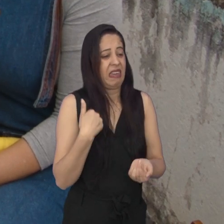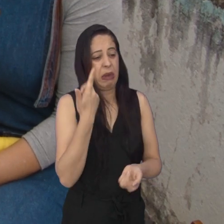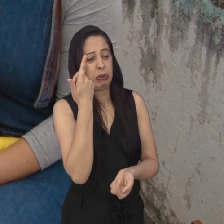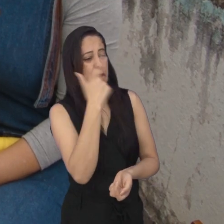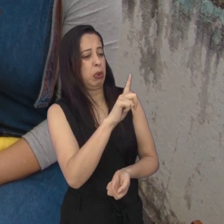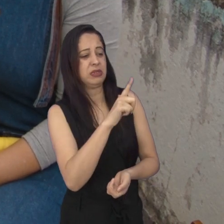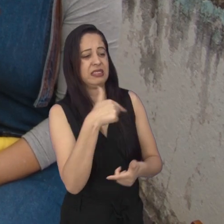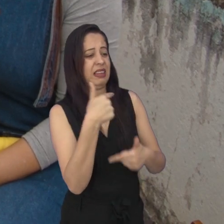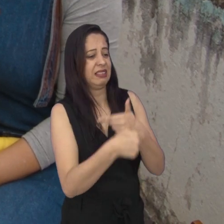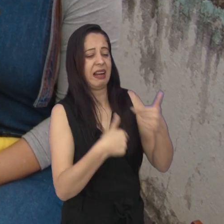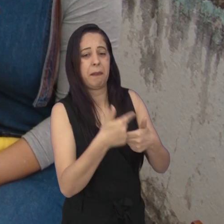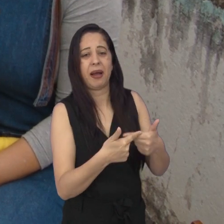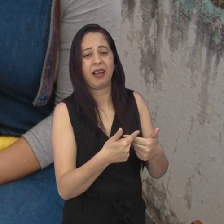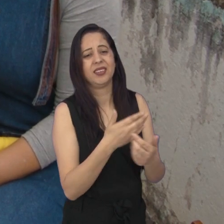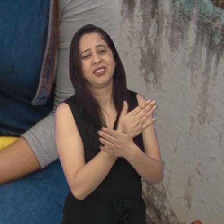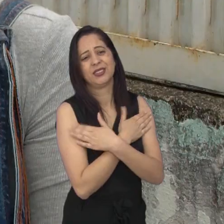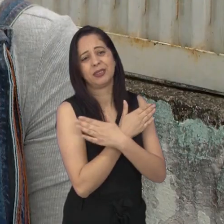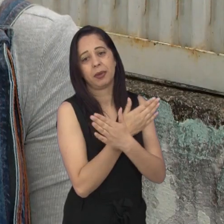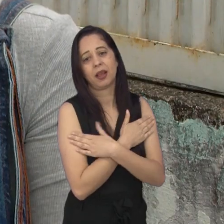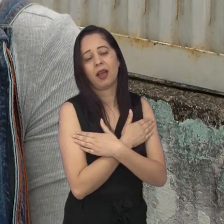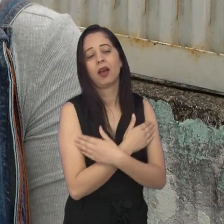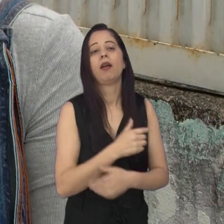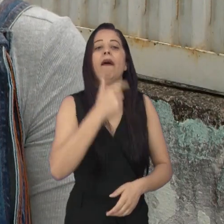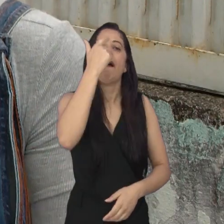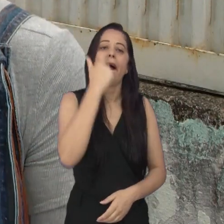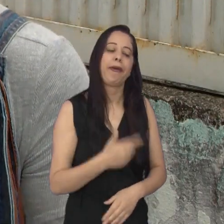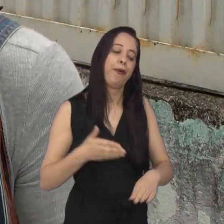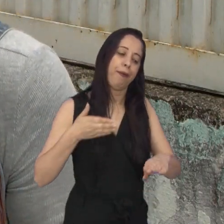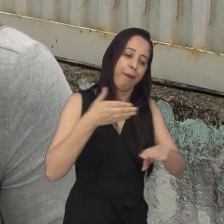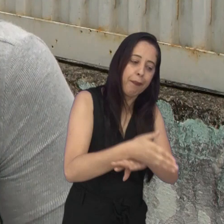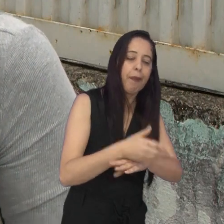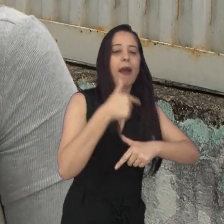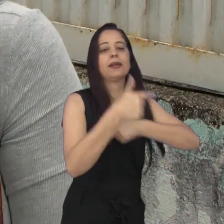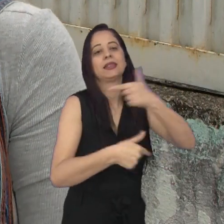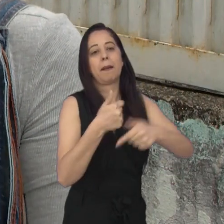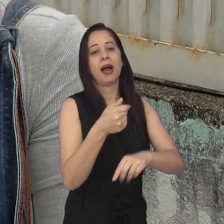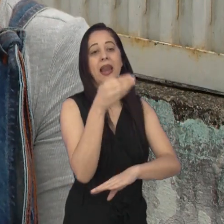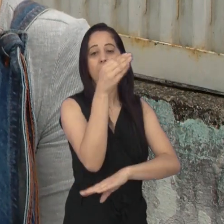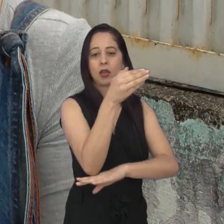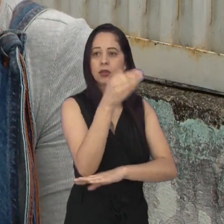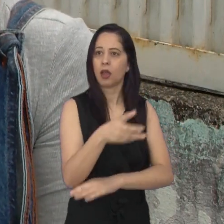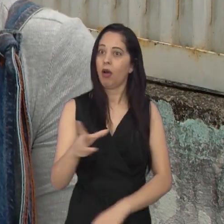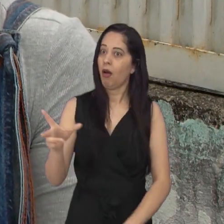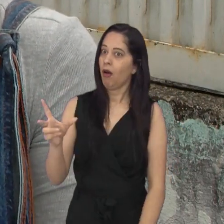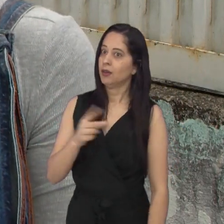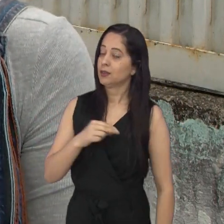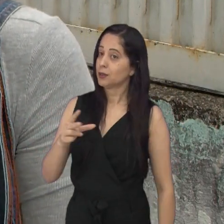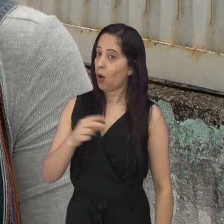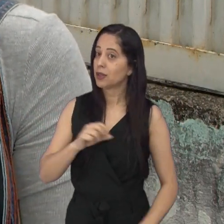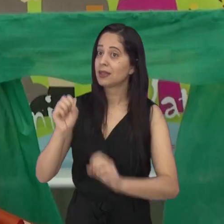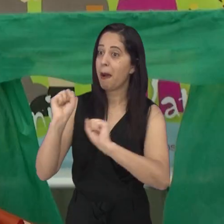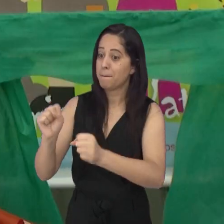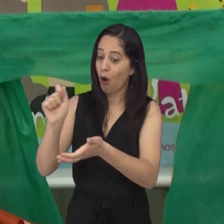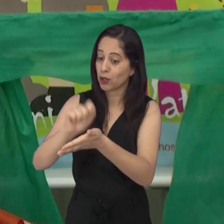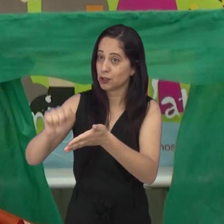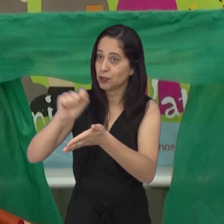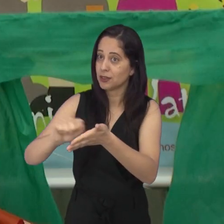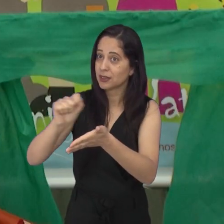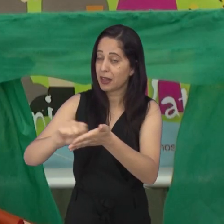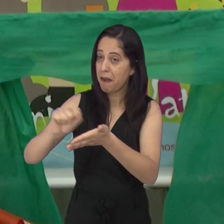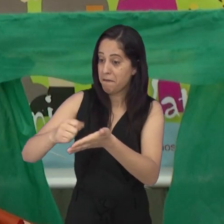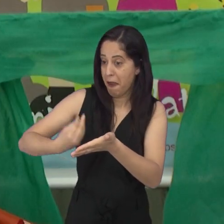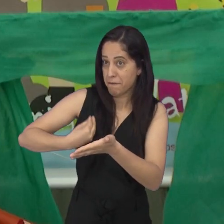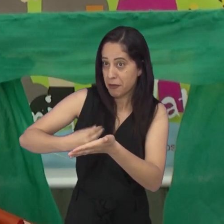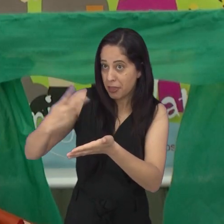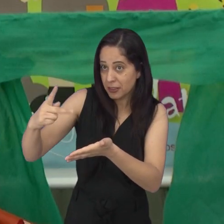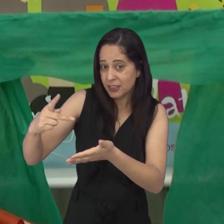e fui trabalhar em hotel. E virou de novo. Gente, dá um livro isso, viu? E como eu trabalhava em